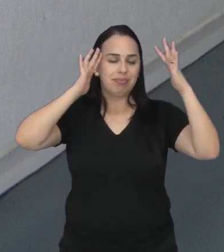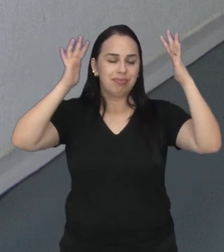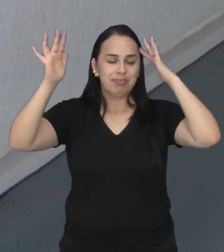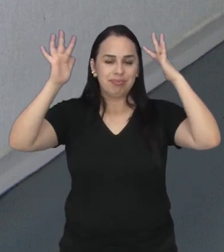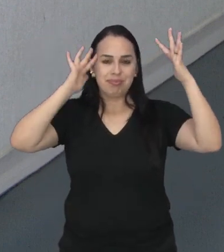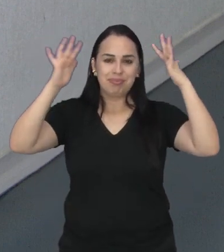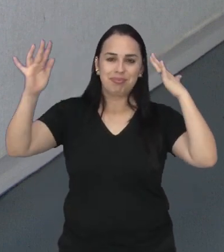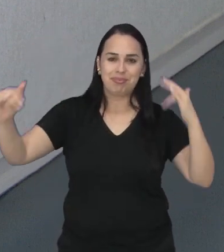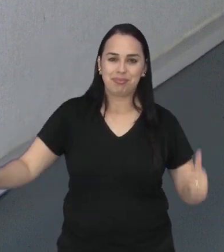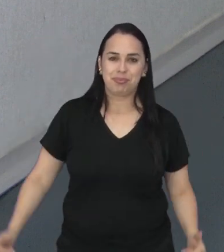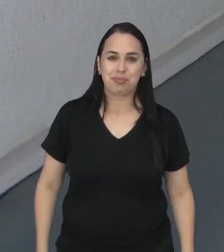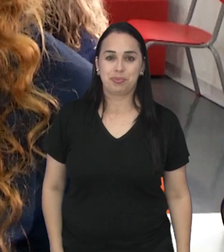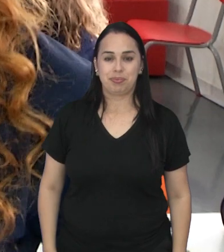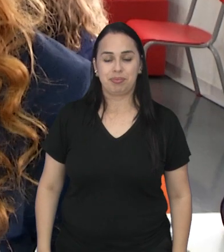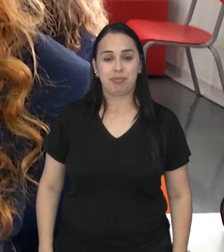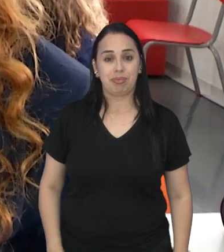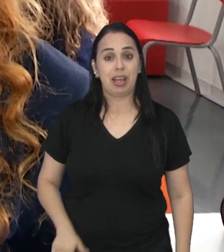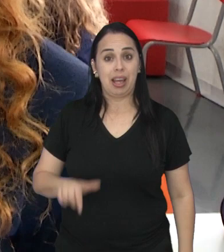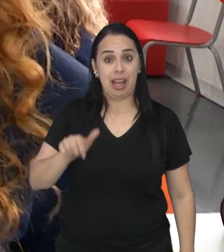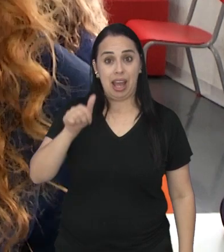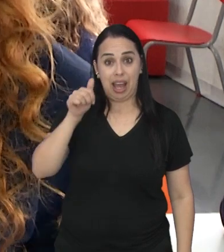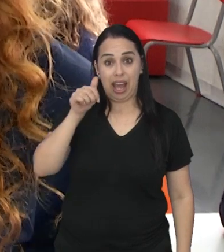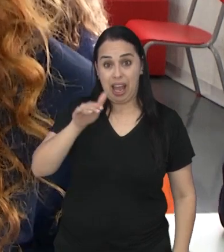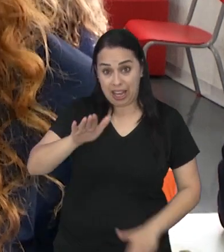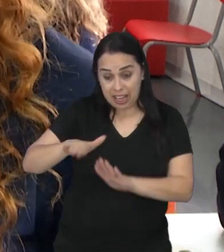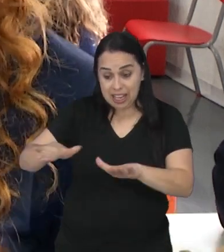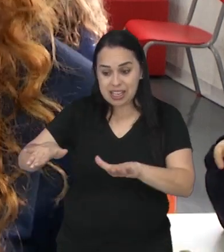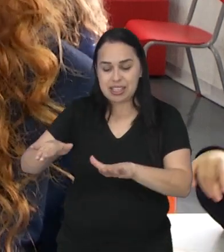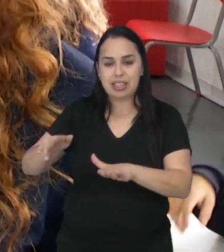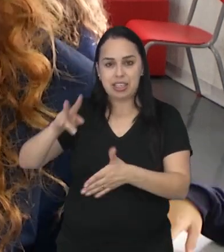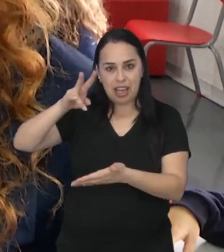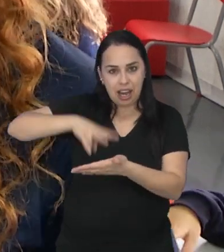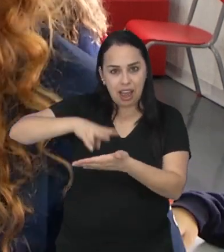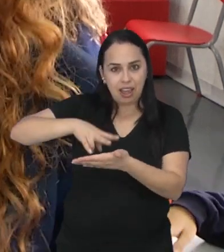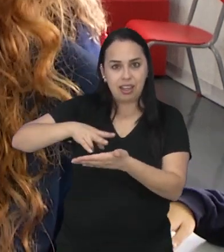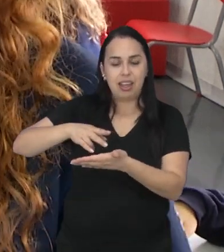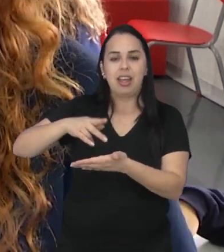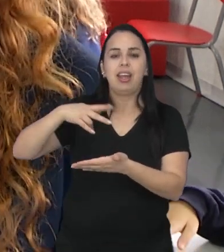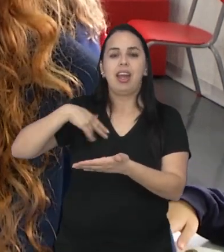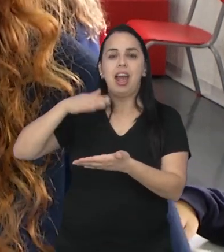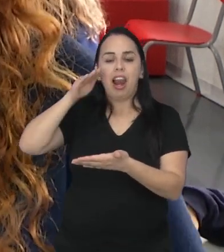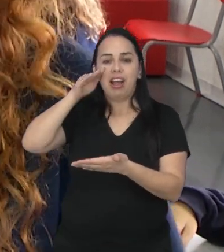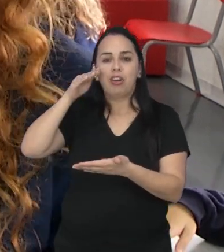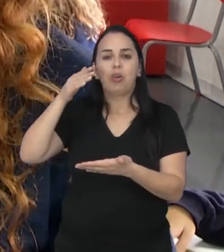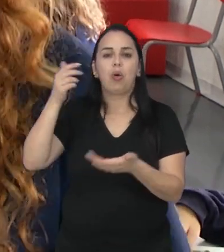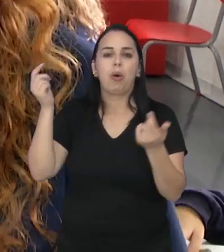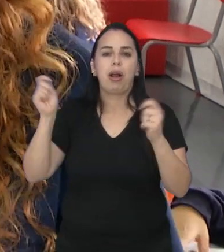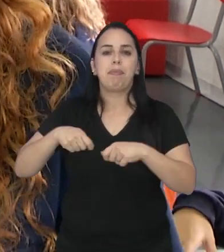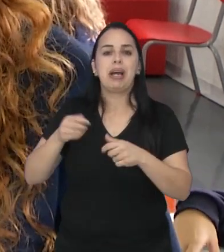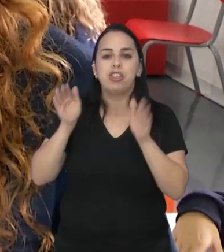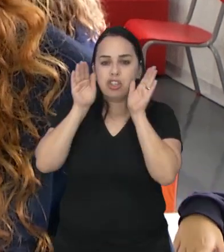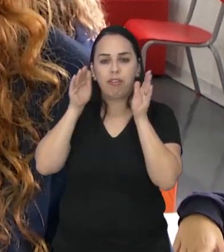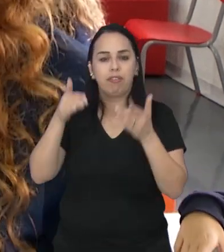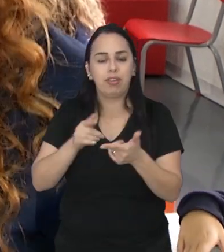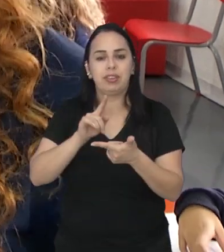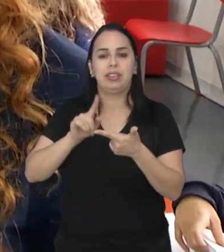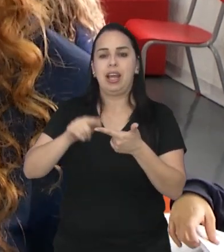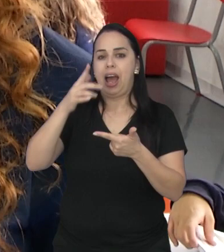lugar. Uma criança que lê, ela desenvolve a capacidade de concentração, de